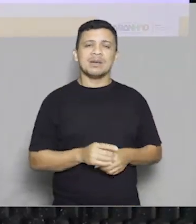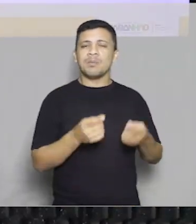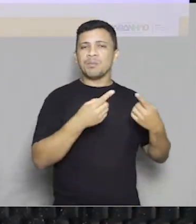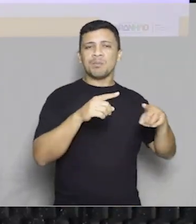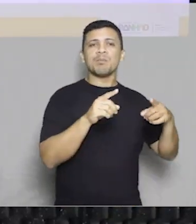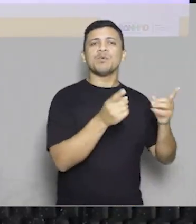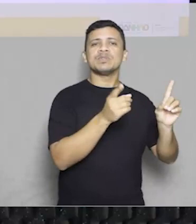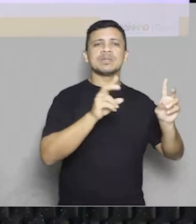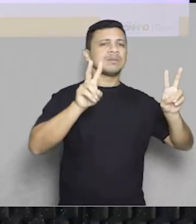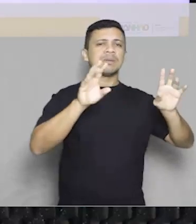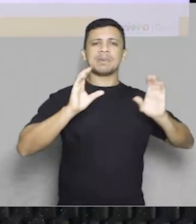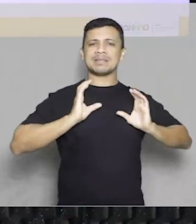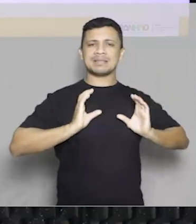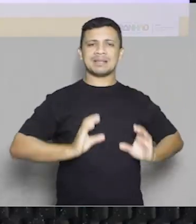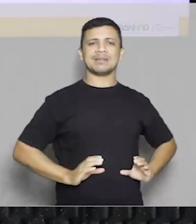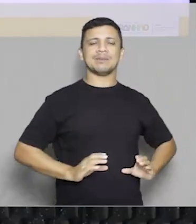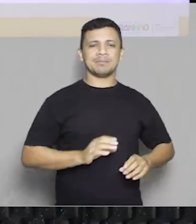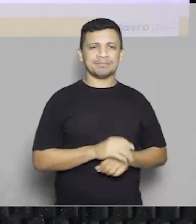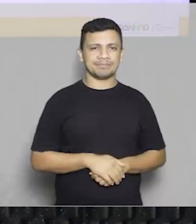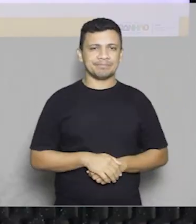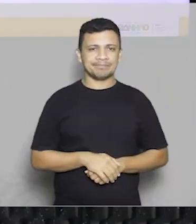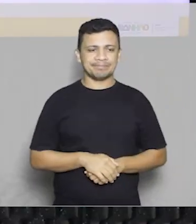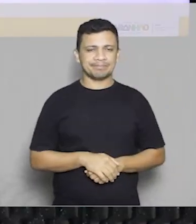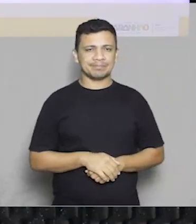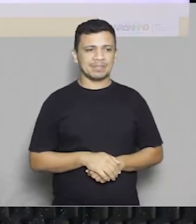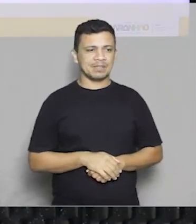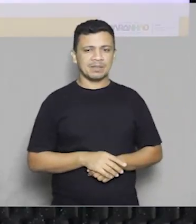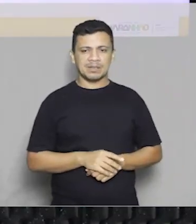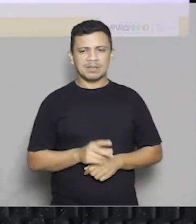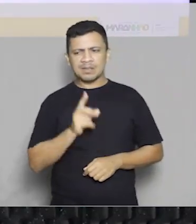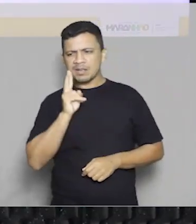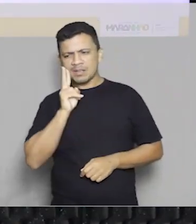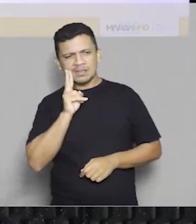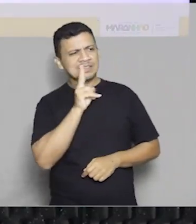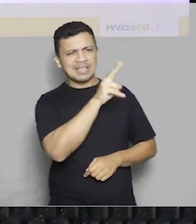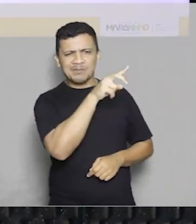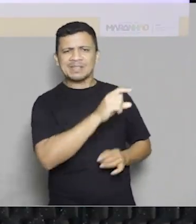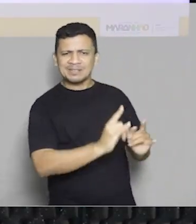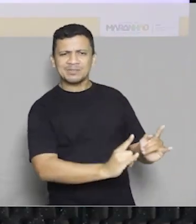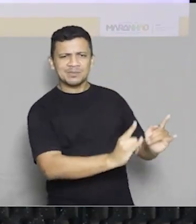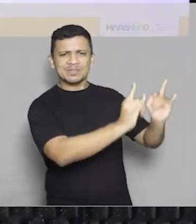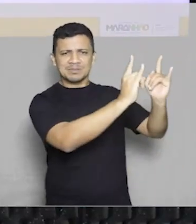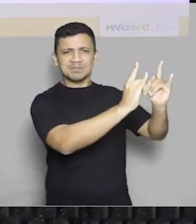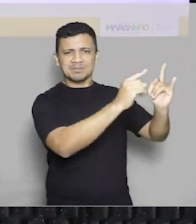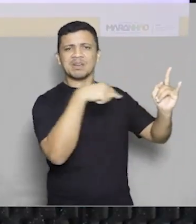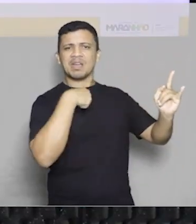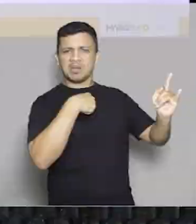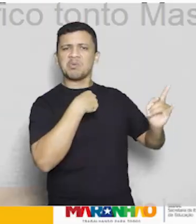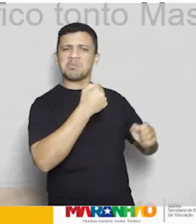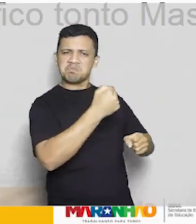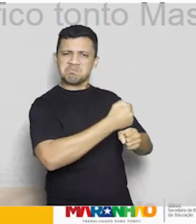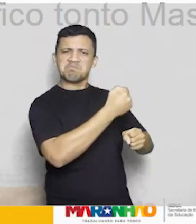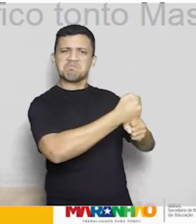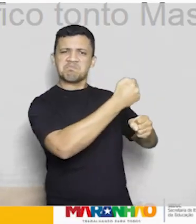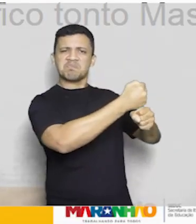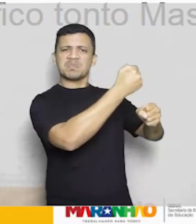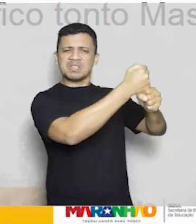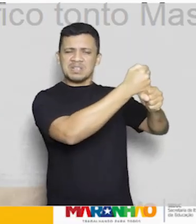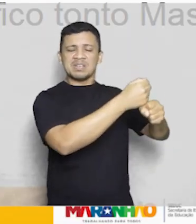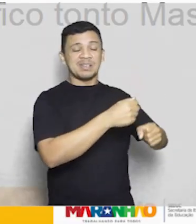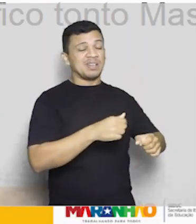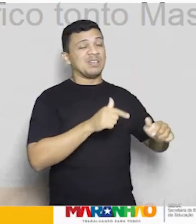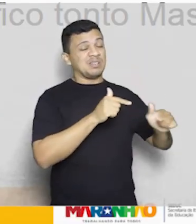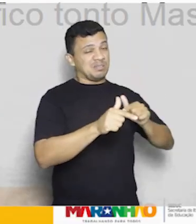música é Cidadão. E aí ele diz na música, tá vendo aquele edifício, moço? ajudei a levantar. Foi um tempo